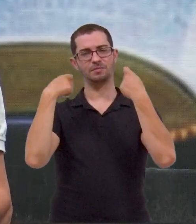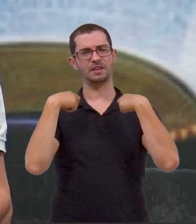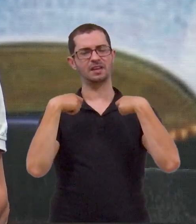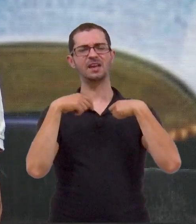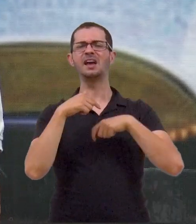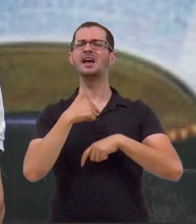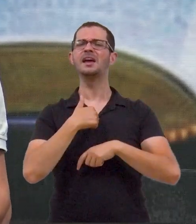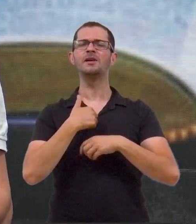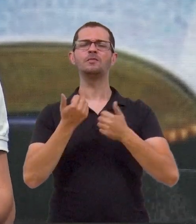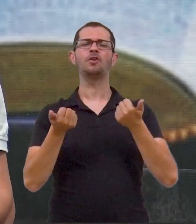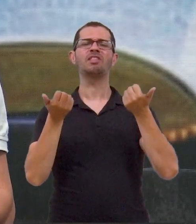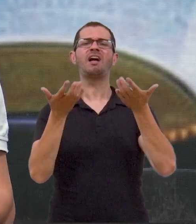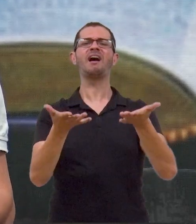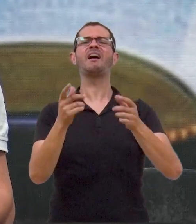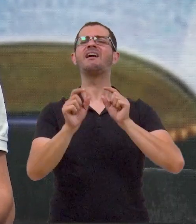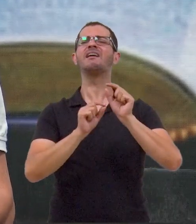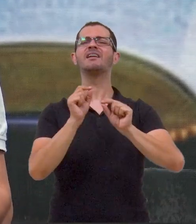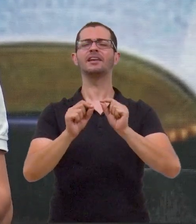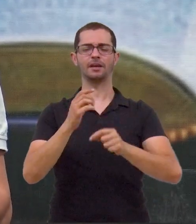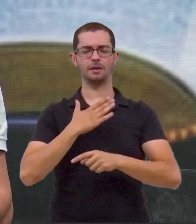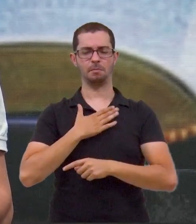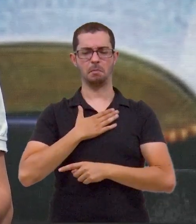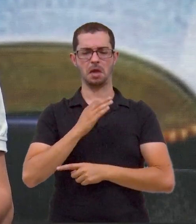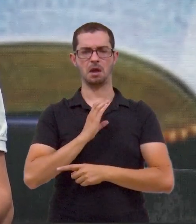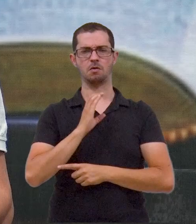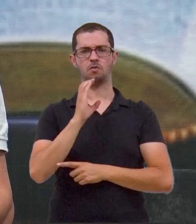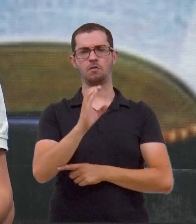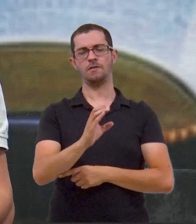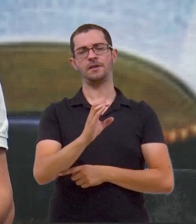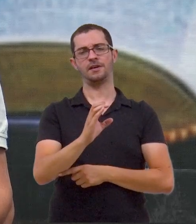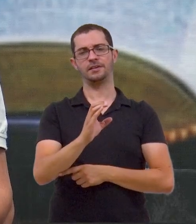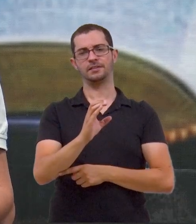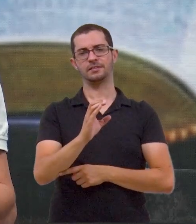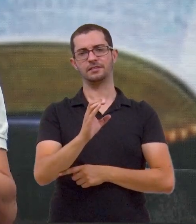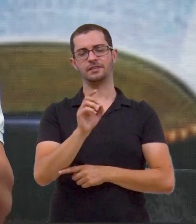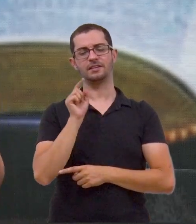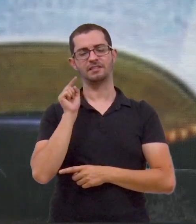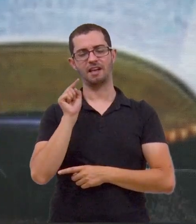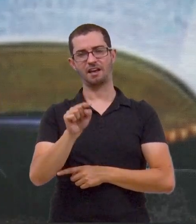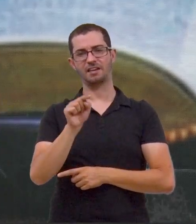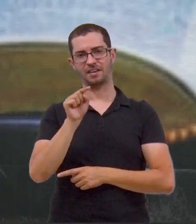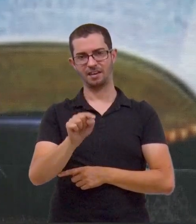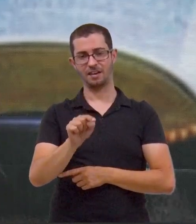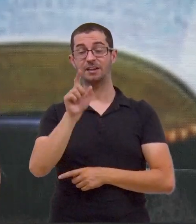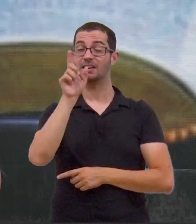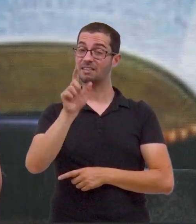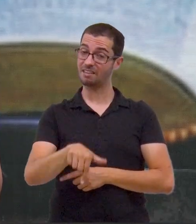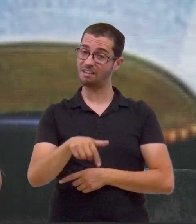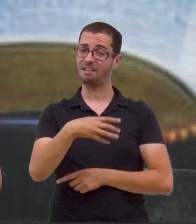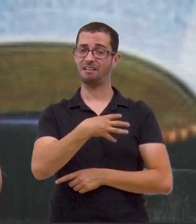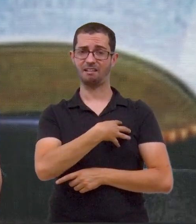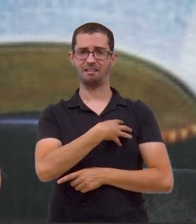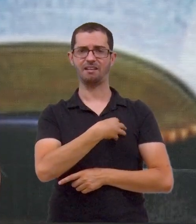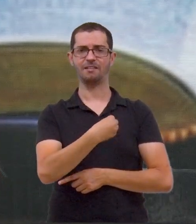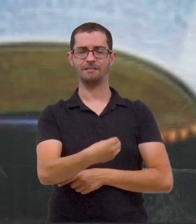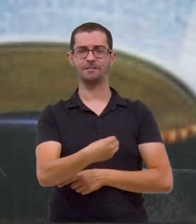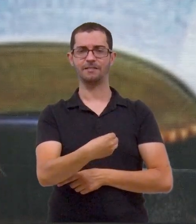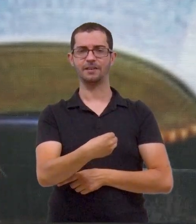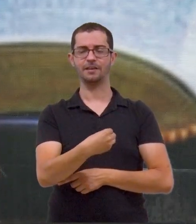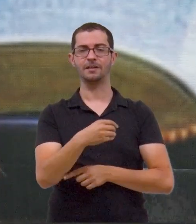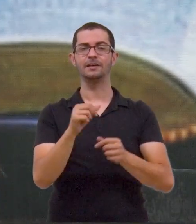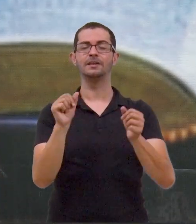em quem a minha confiança? Naquele que, sendo filho,